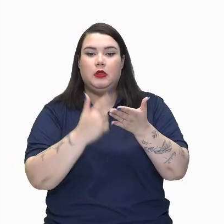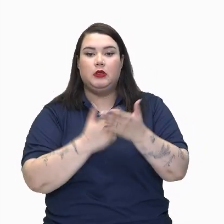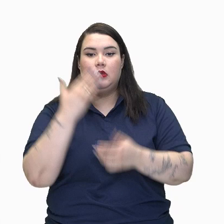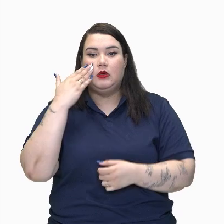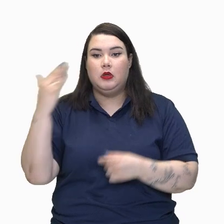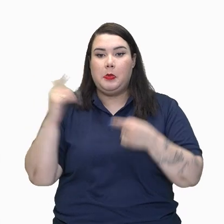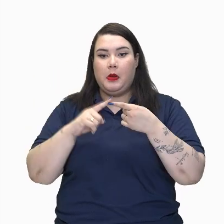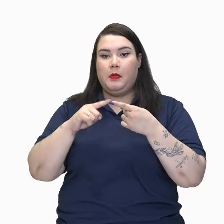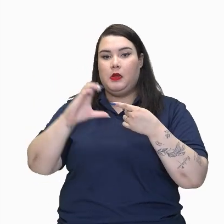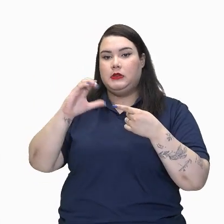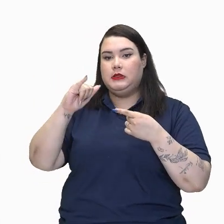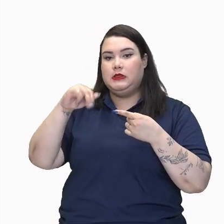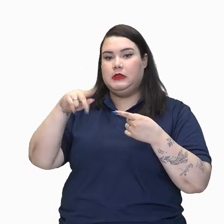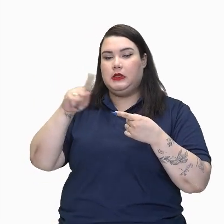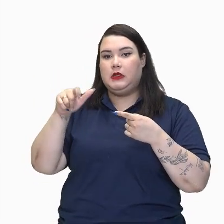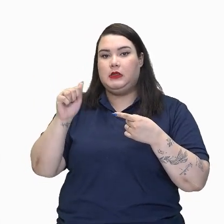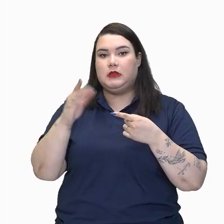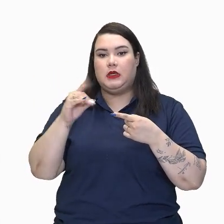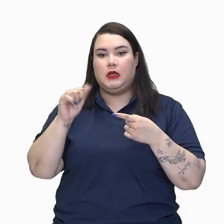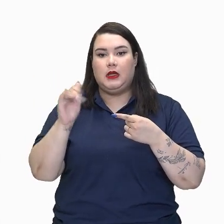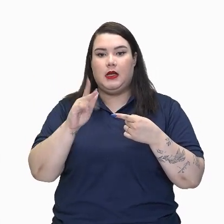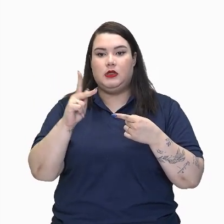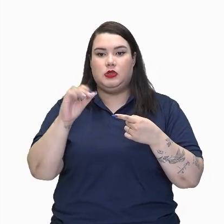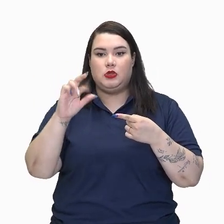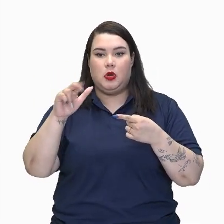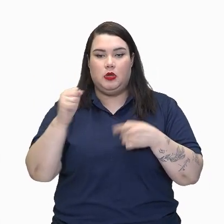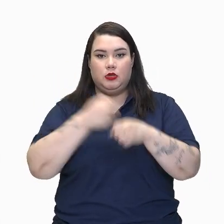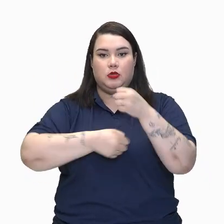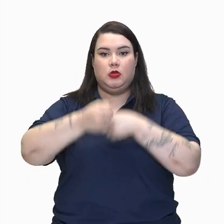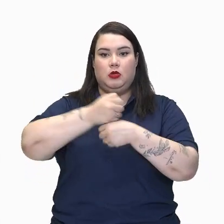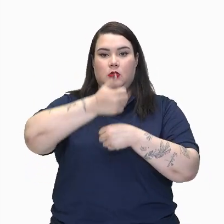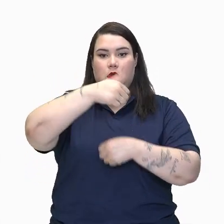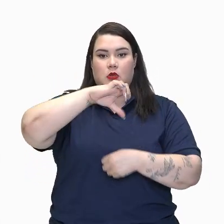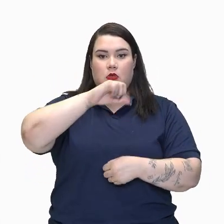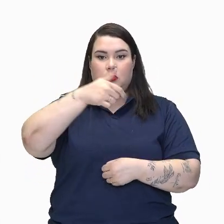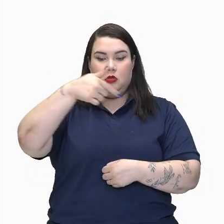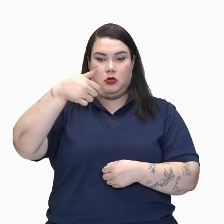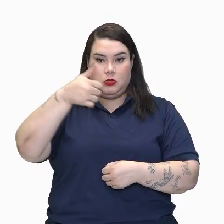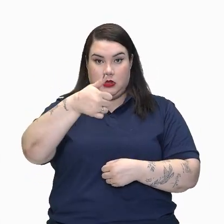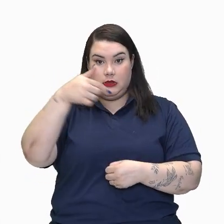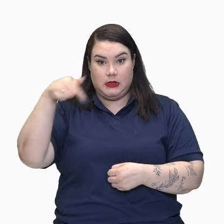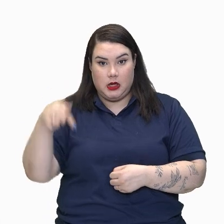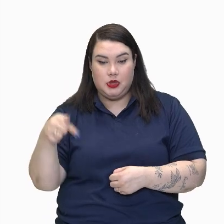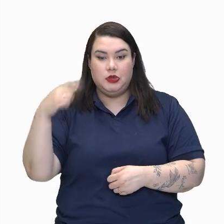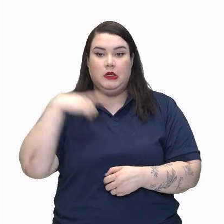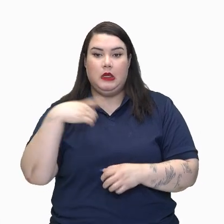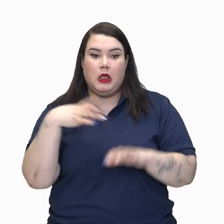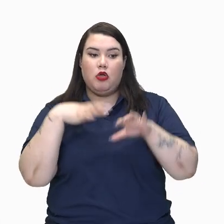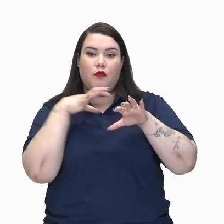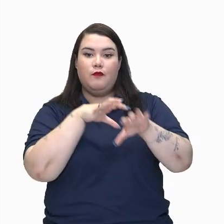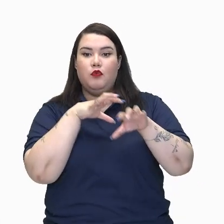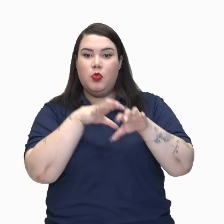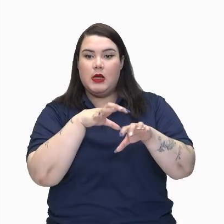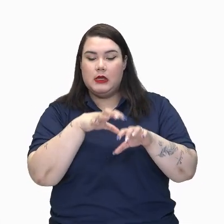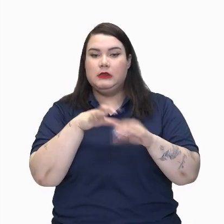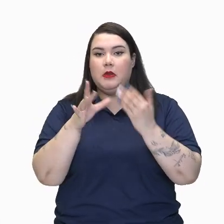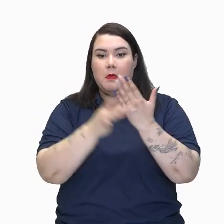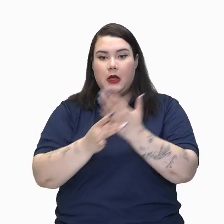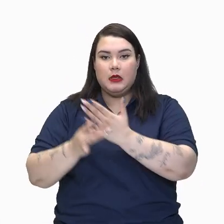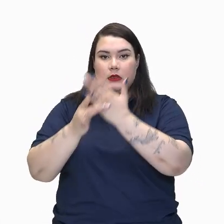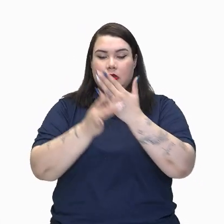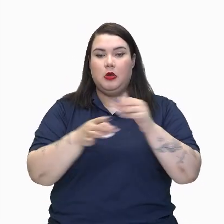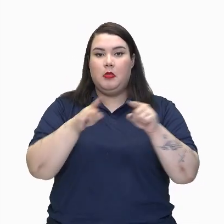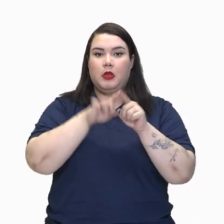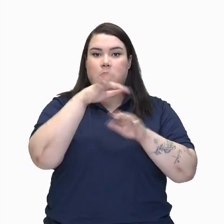das Horas, que é de 17, que foi o seu primeiro livro, ainda com influências parnasianas e simbolistas. Isso tem a ver até com